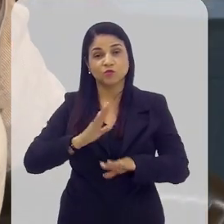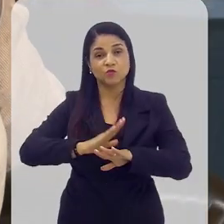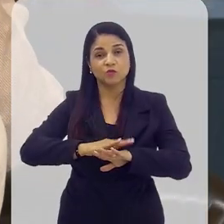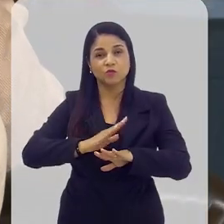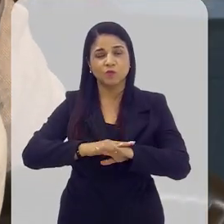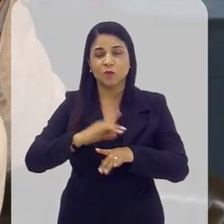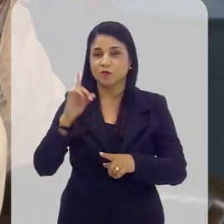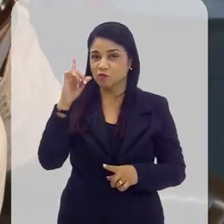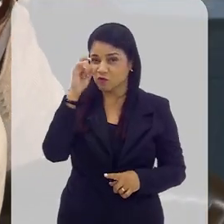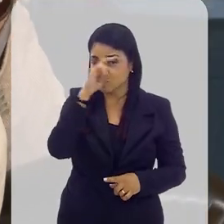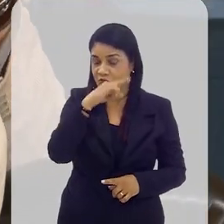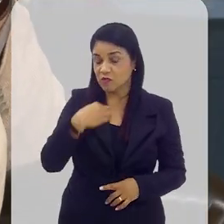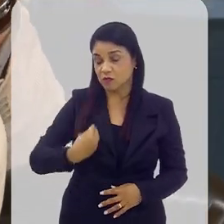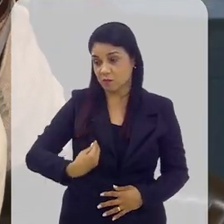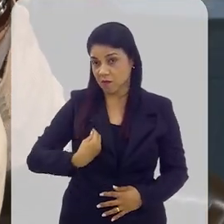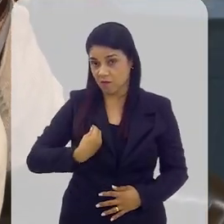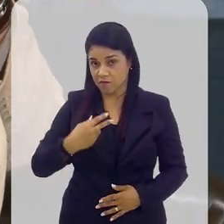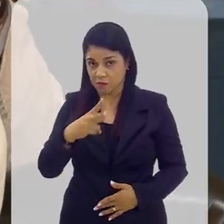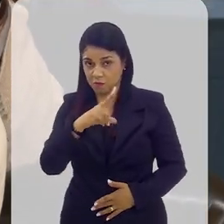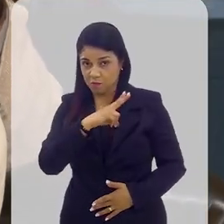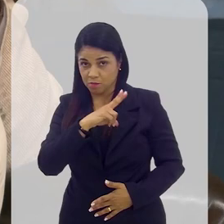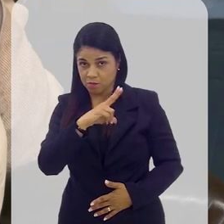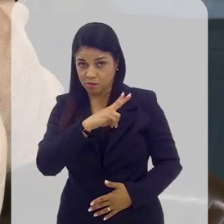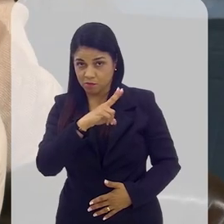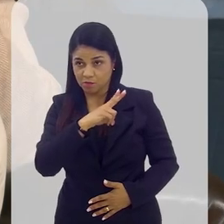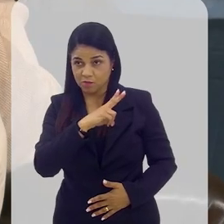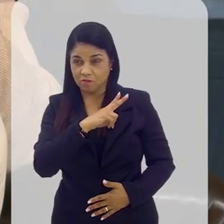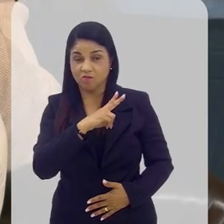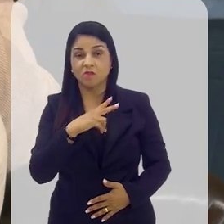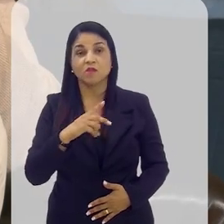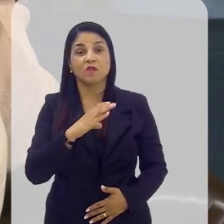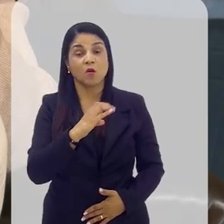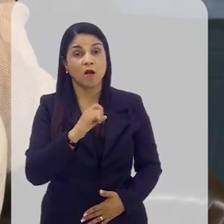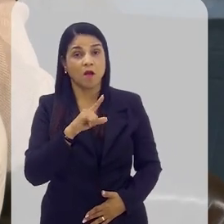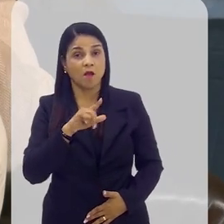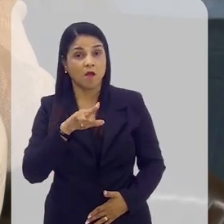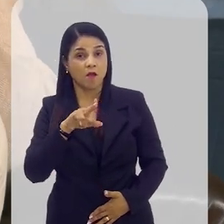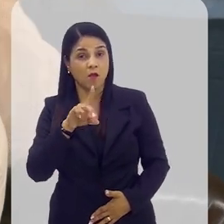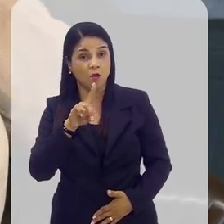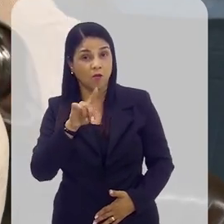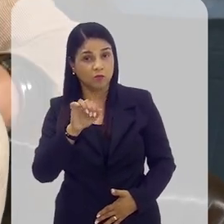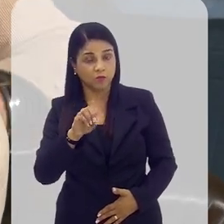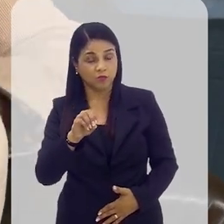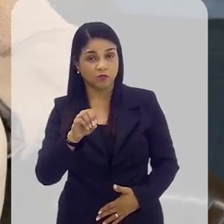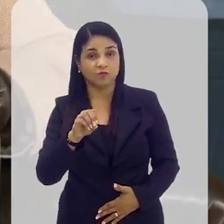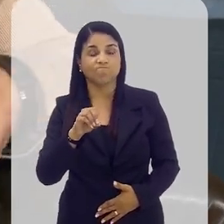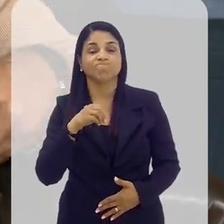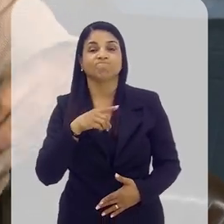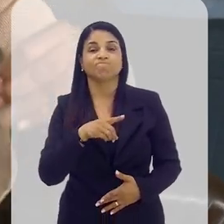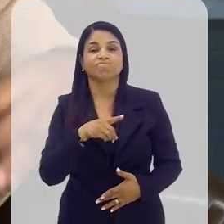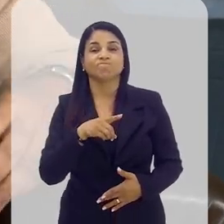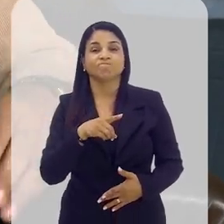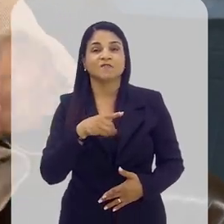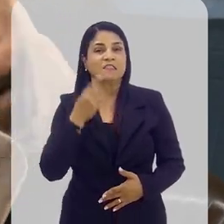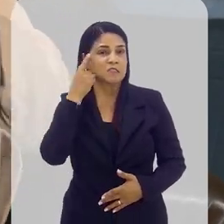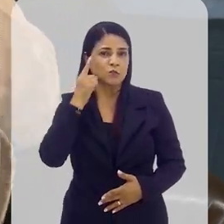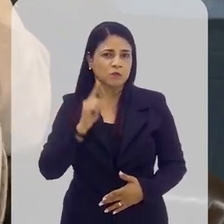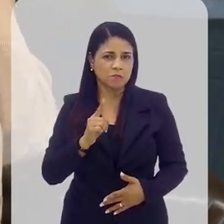dos momentos mais complicados da minha vida pessoal, o Cláudio esteve presente e sem